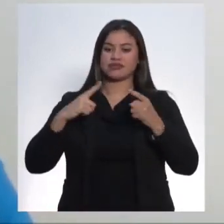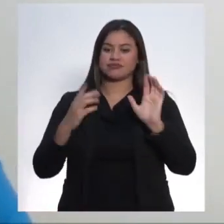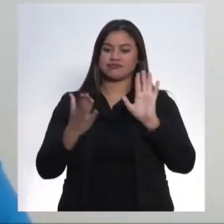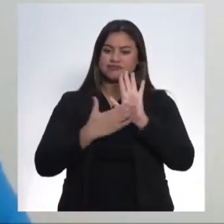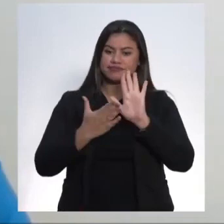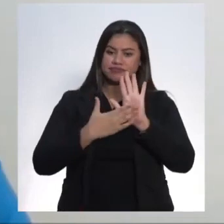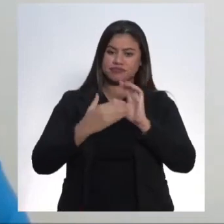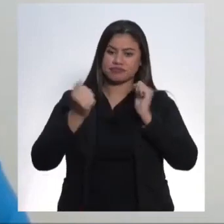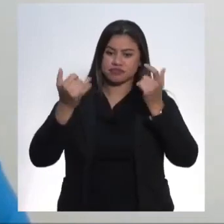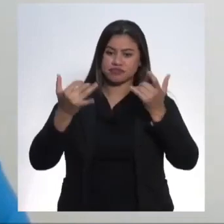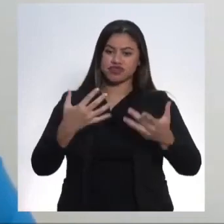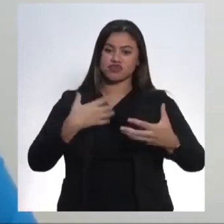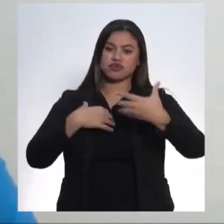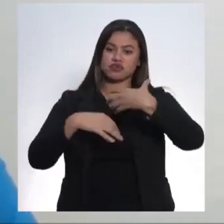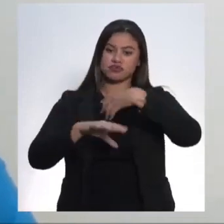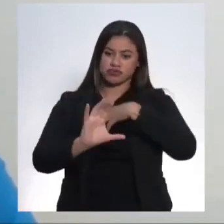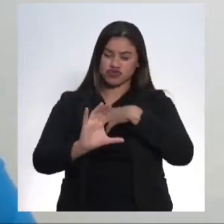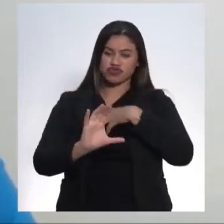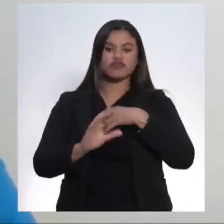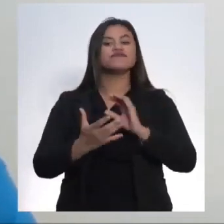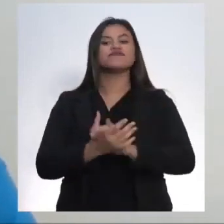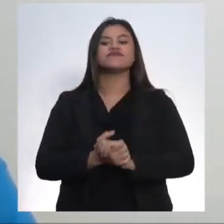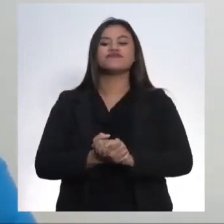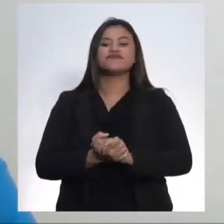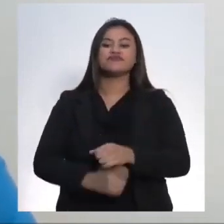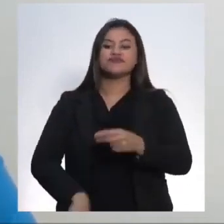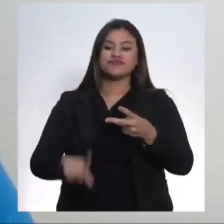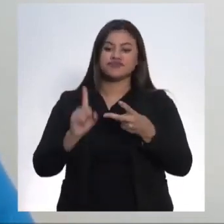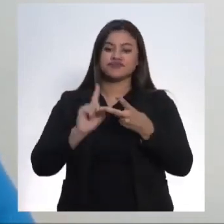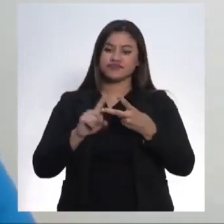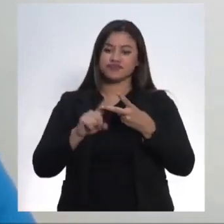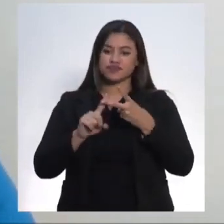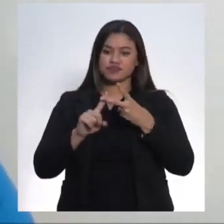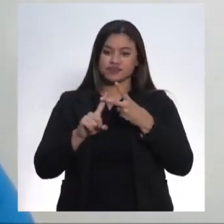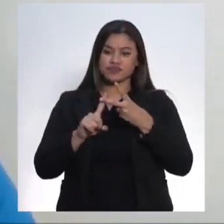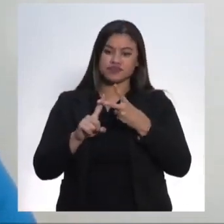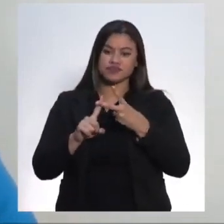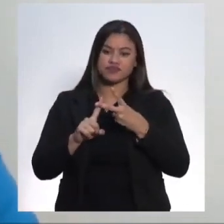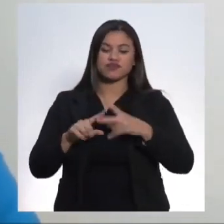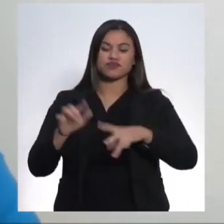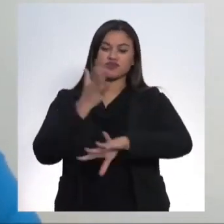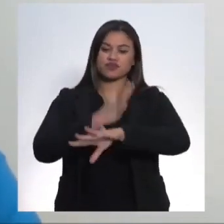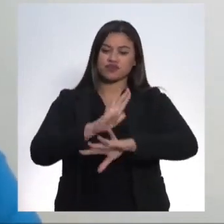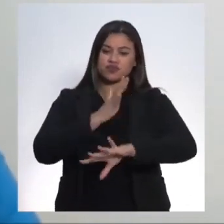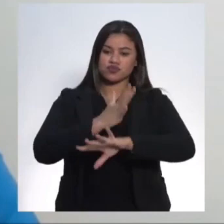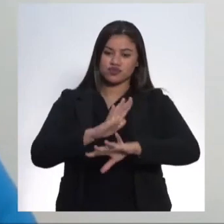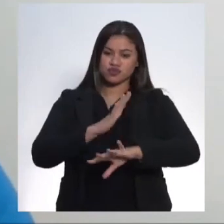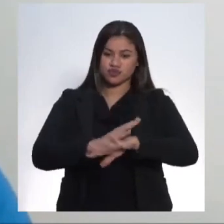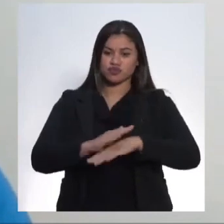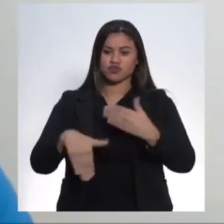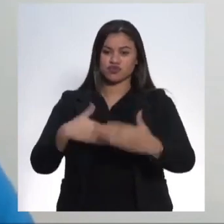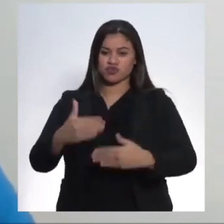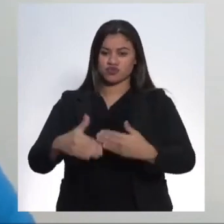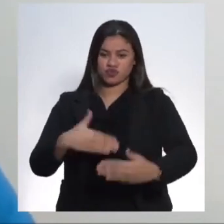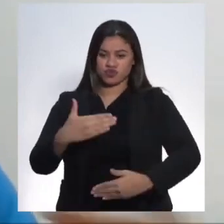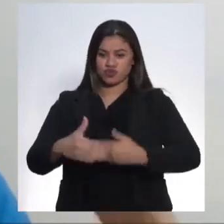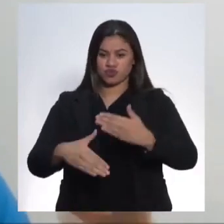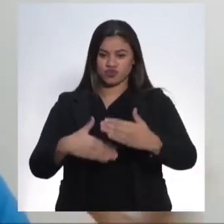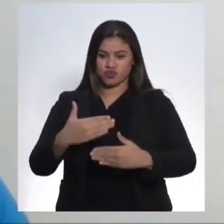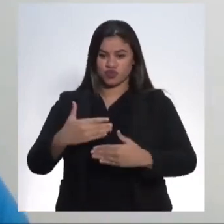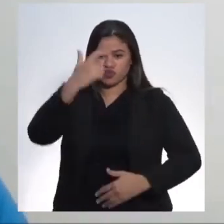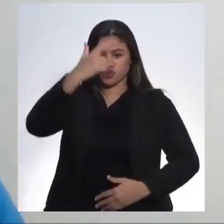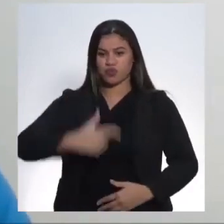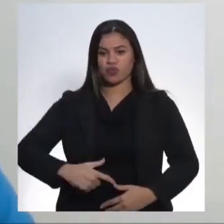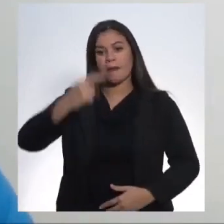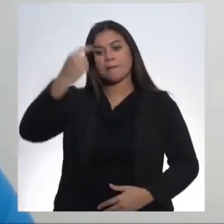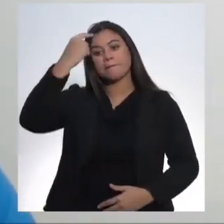um pouco sobre empatia. Em seguida, a gente vai fazer um exercício de produção de uma persona, de